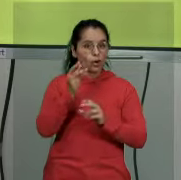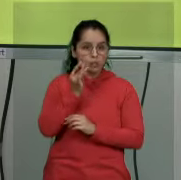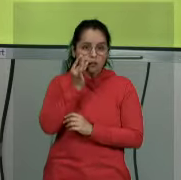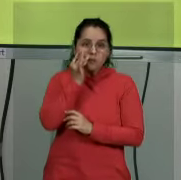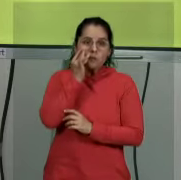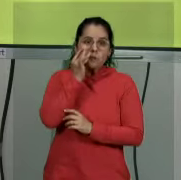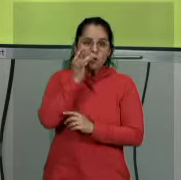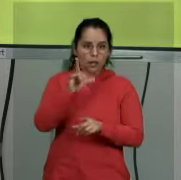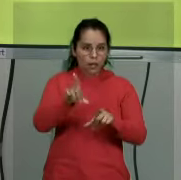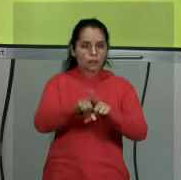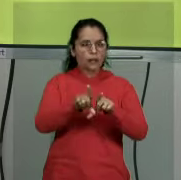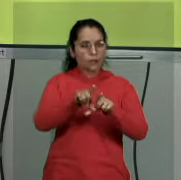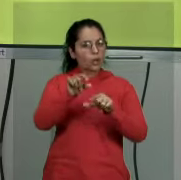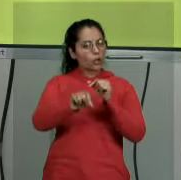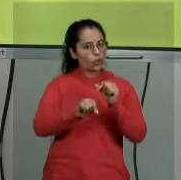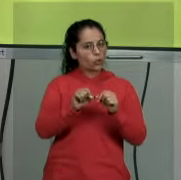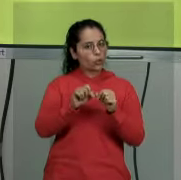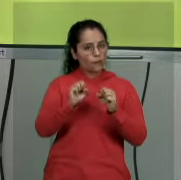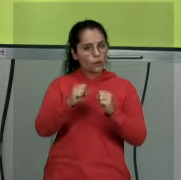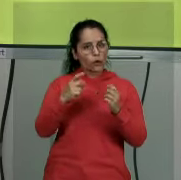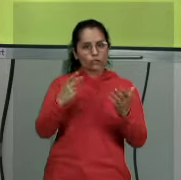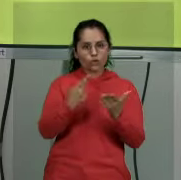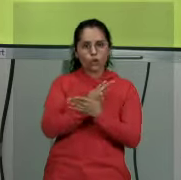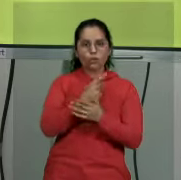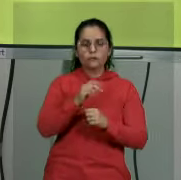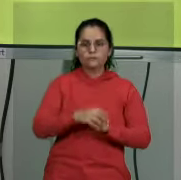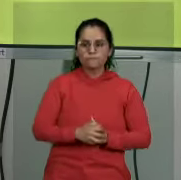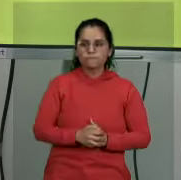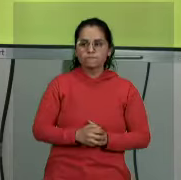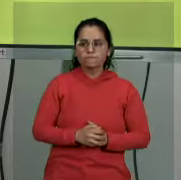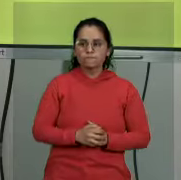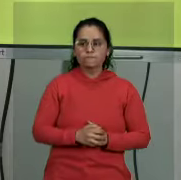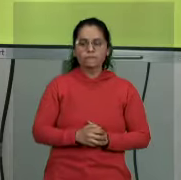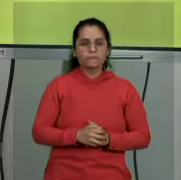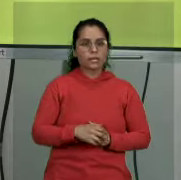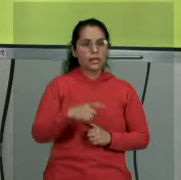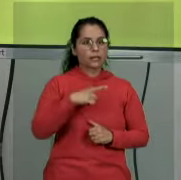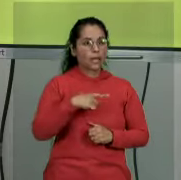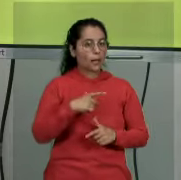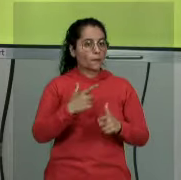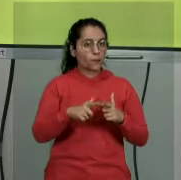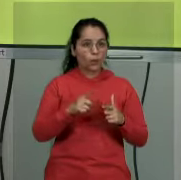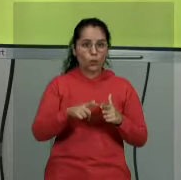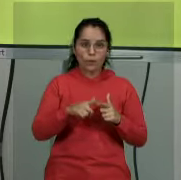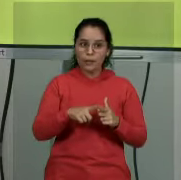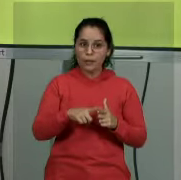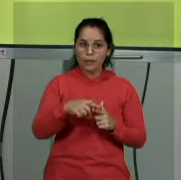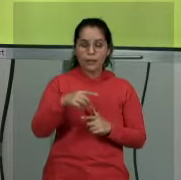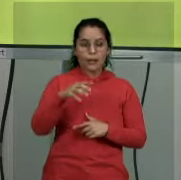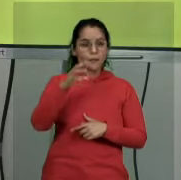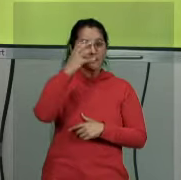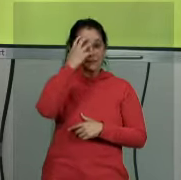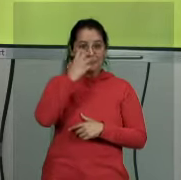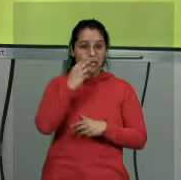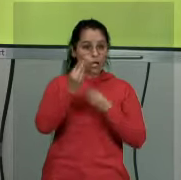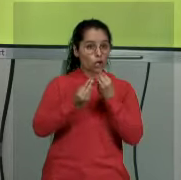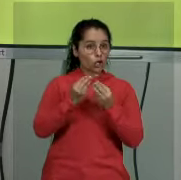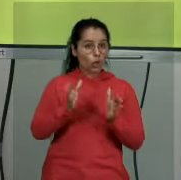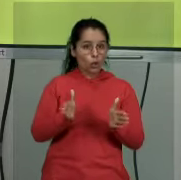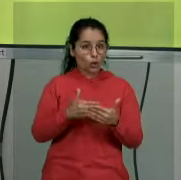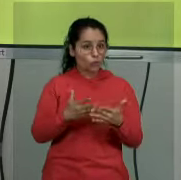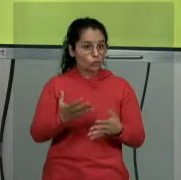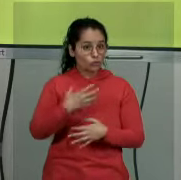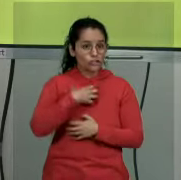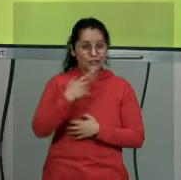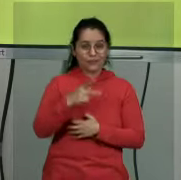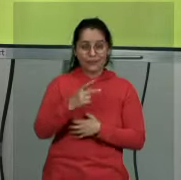quando o espermatozoide vai ser formado, ele pode ficar com defeitos, né, na morfologia dele, na forma dele. E